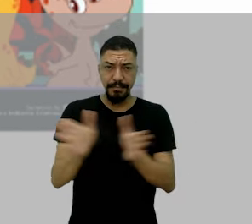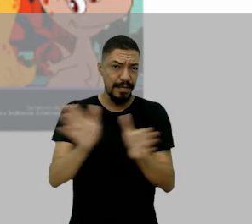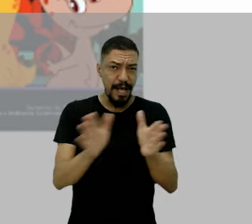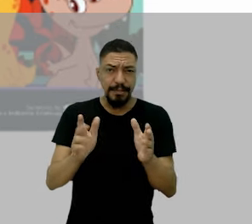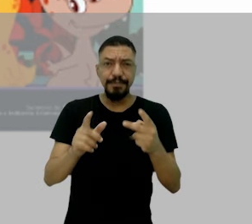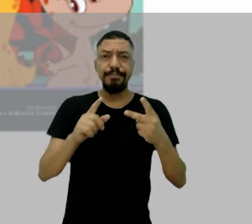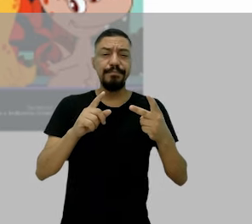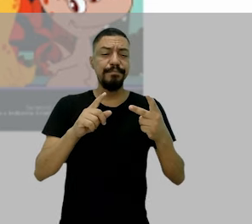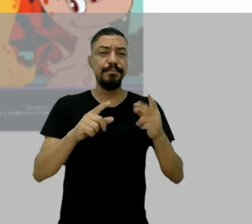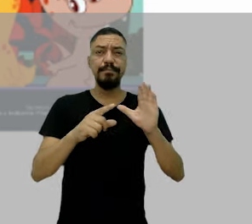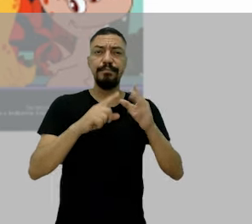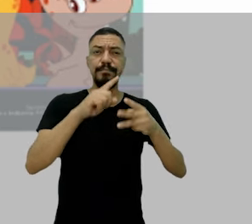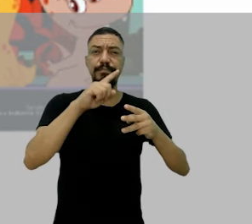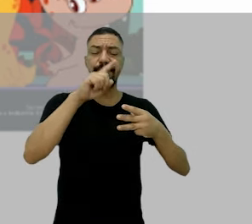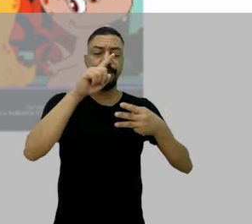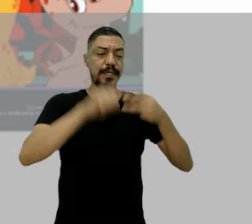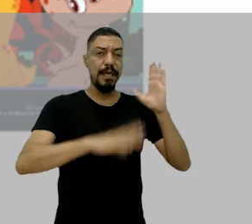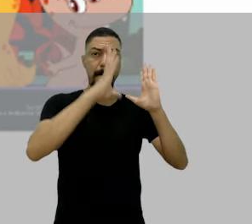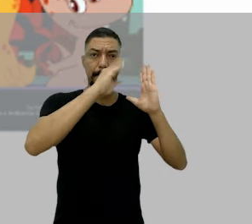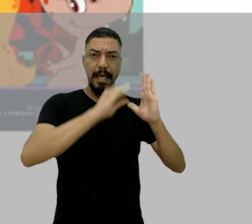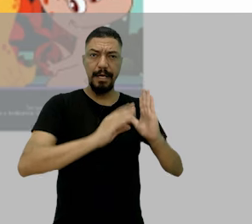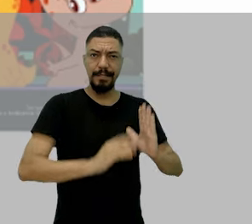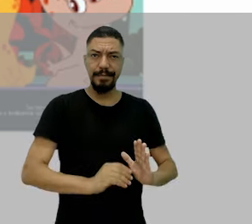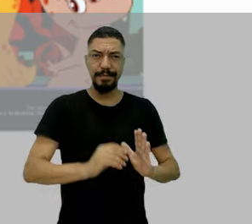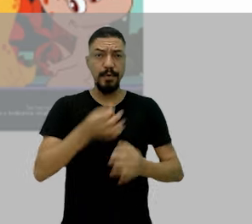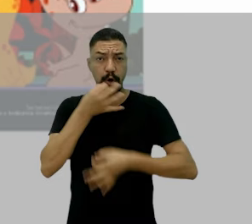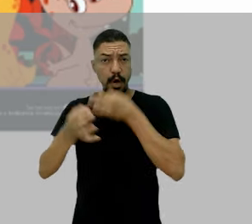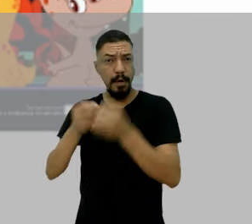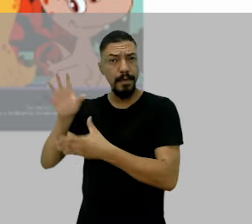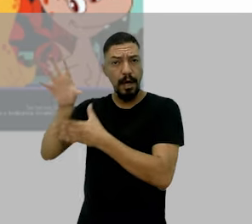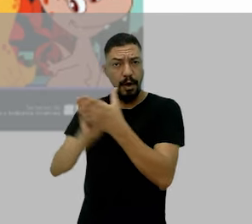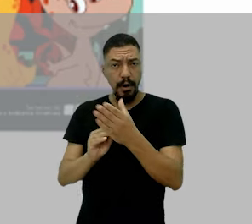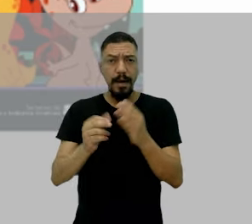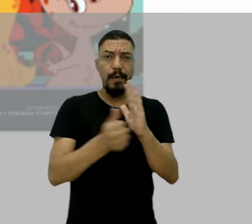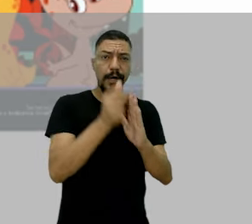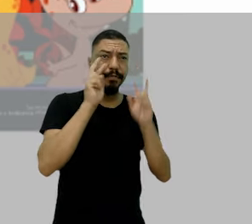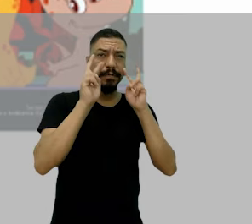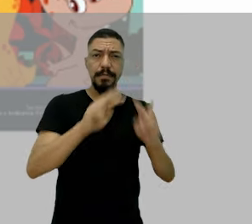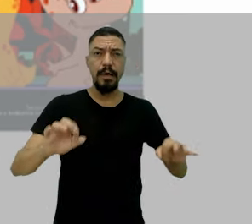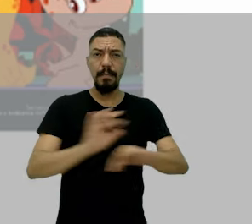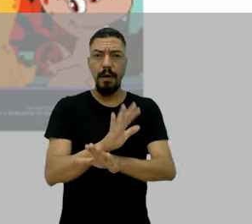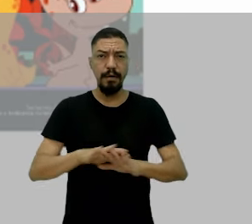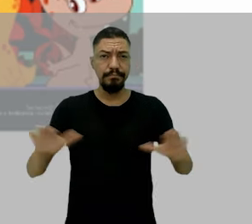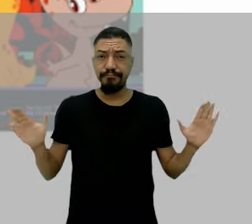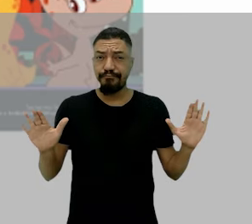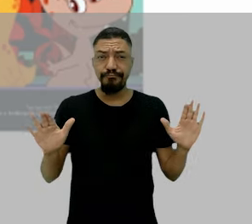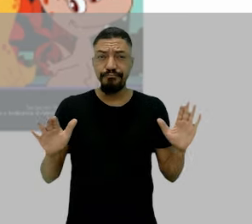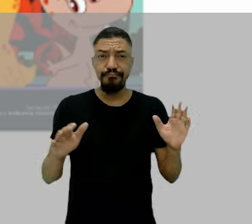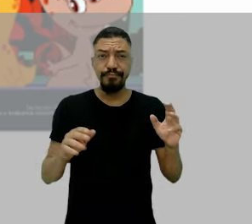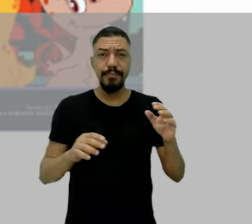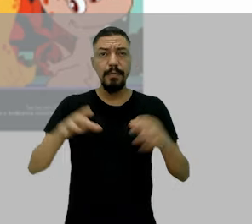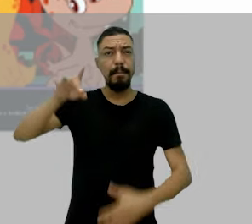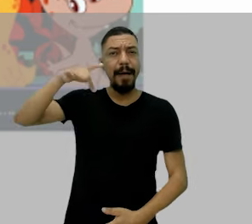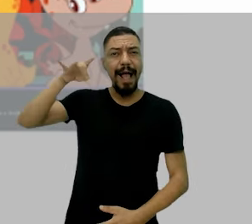3 prints de tela do que aconteceu, os comentários, a quantidade de visualizações e acabou. 3 páginas de relatório. Era